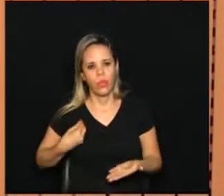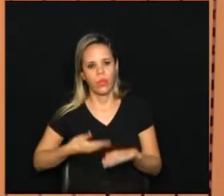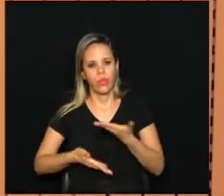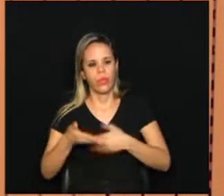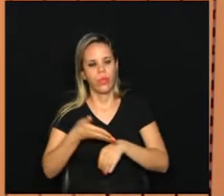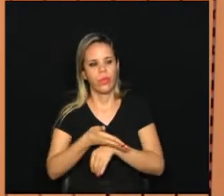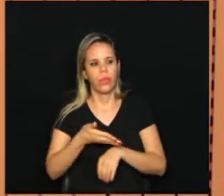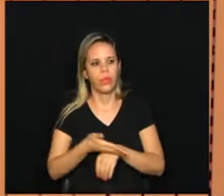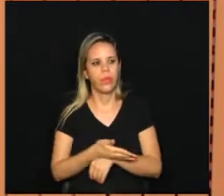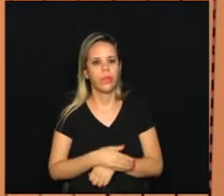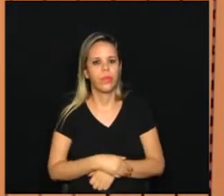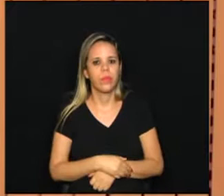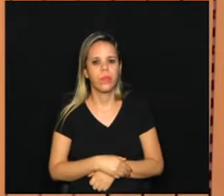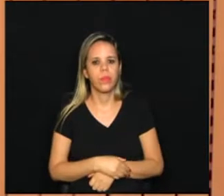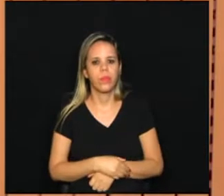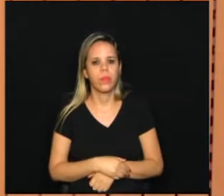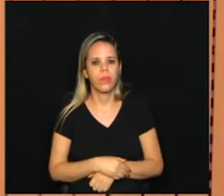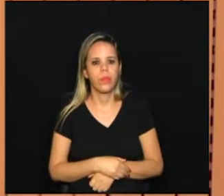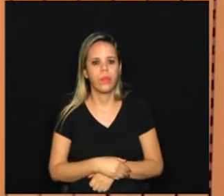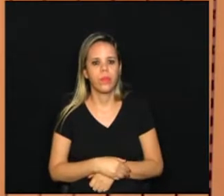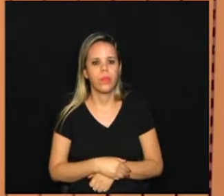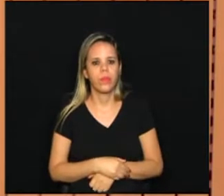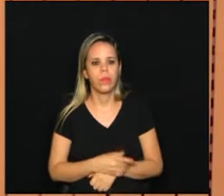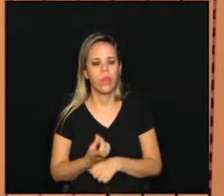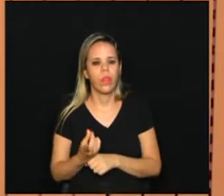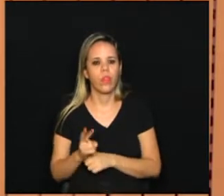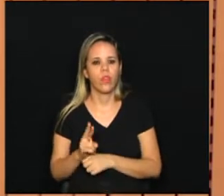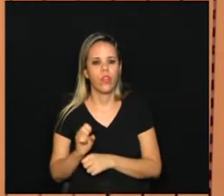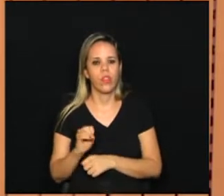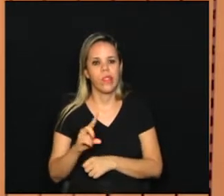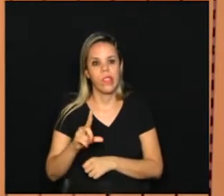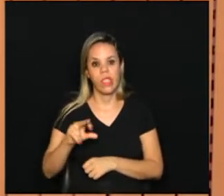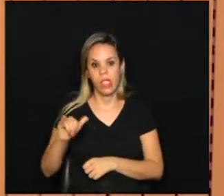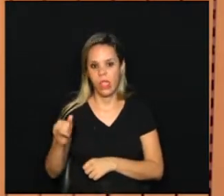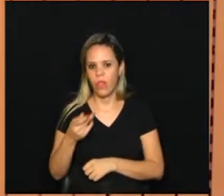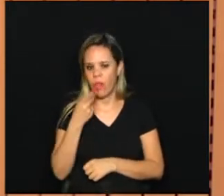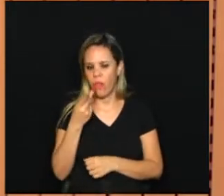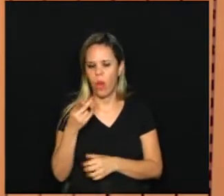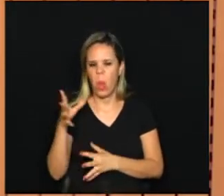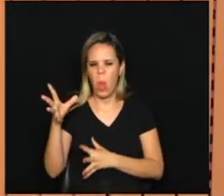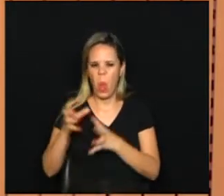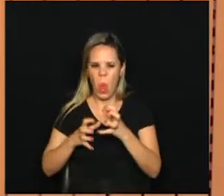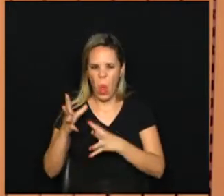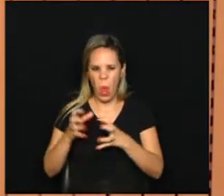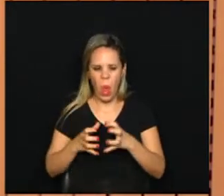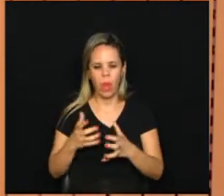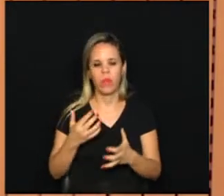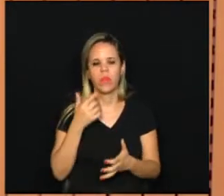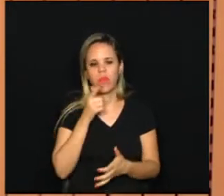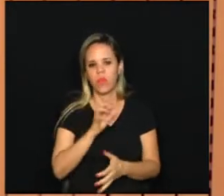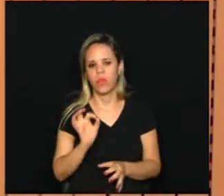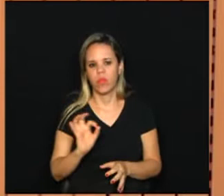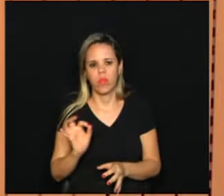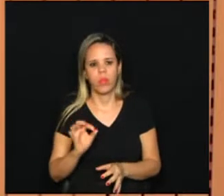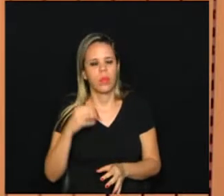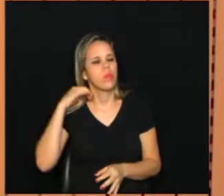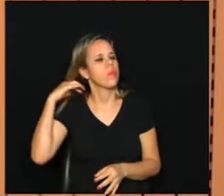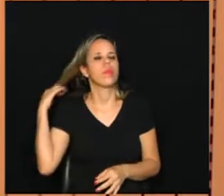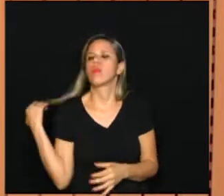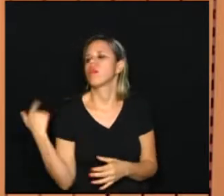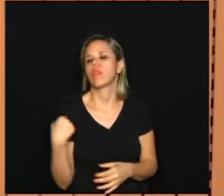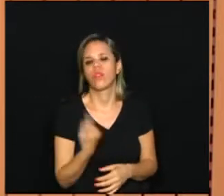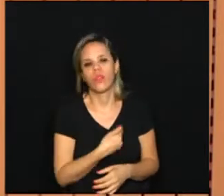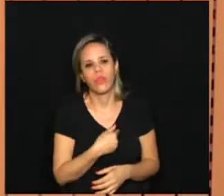envolvidos, né, nesse ambiente. Como a doutora Silvia falou, né, esse tema dito polêmico não deveria nem ser considerado assim. A gente